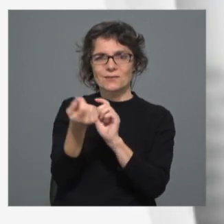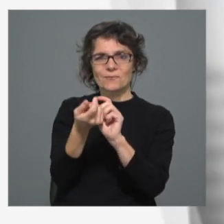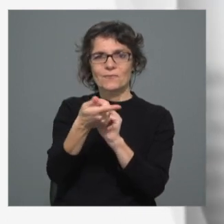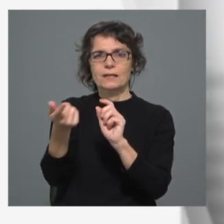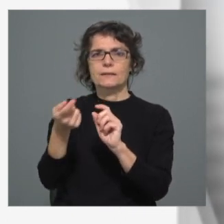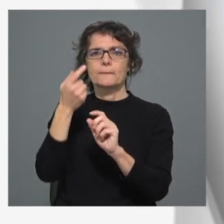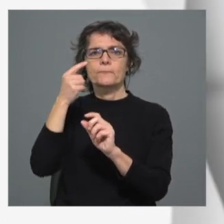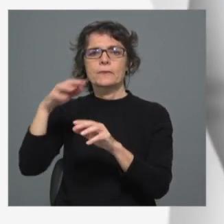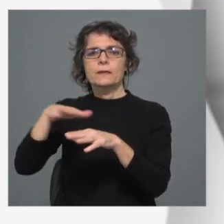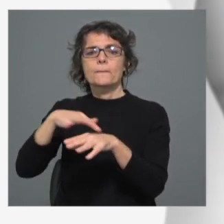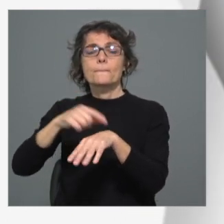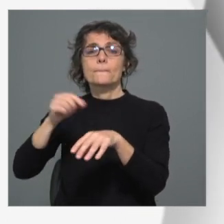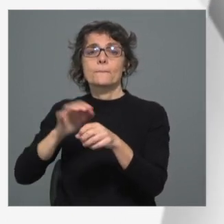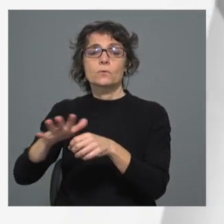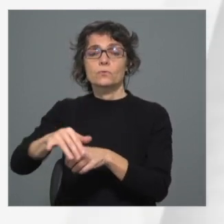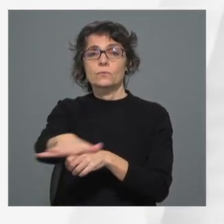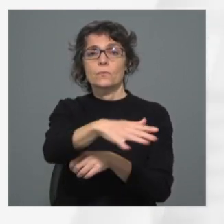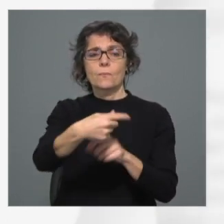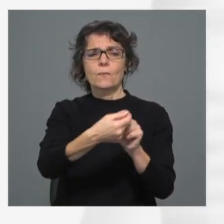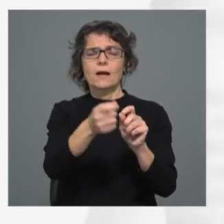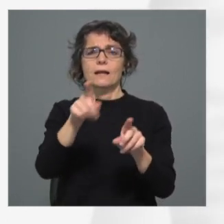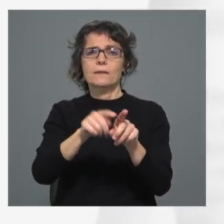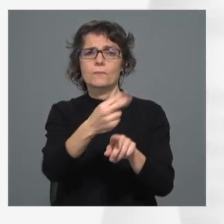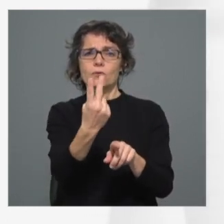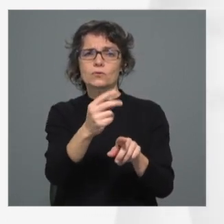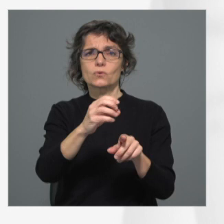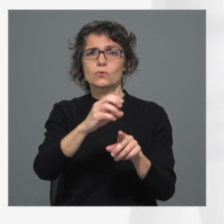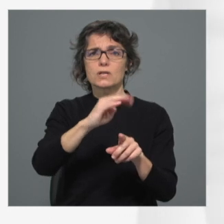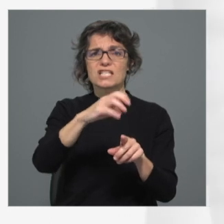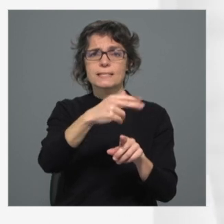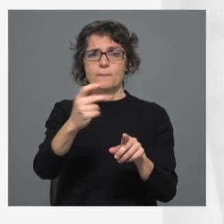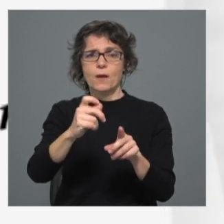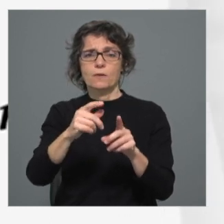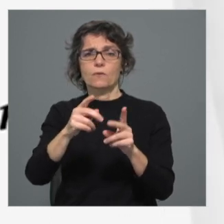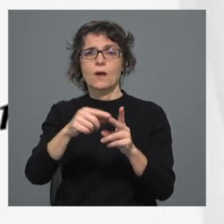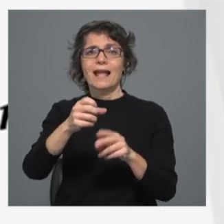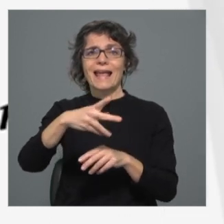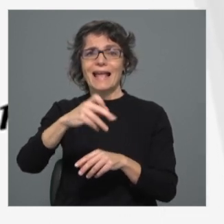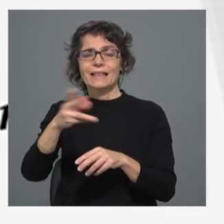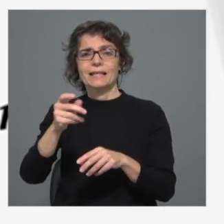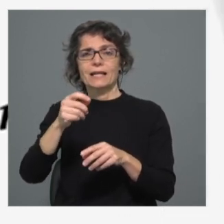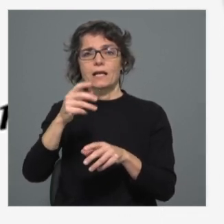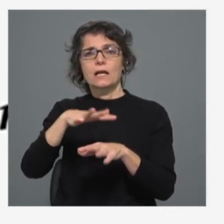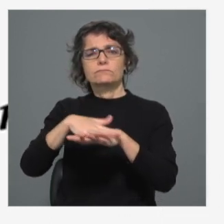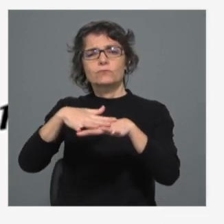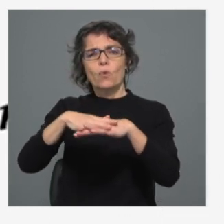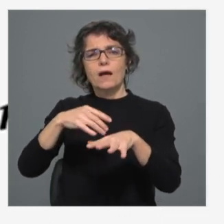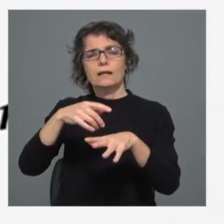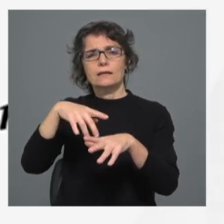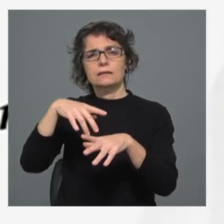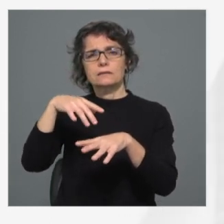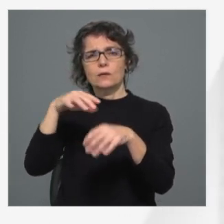2 irmãos, Simão, chamado Pedro, e seu irmão André, que lançavam as redes ao mar, pois eram